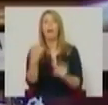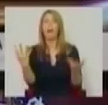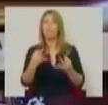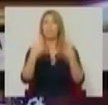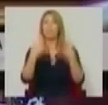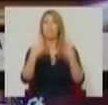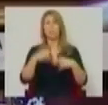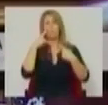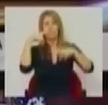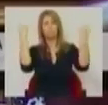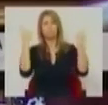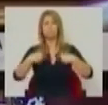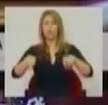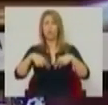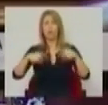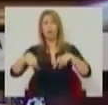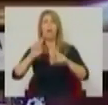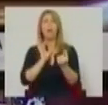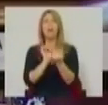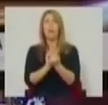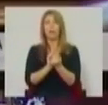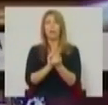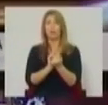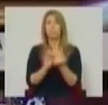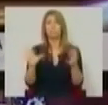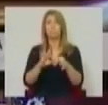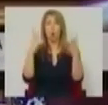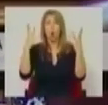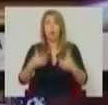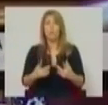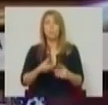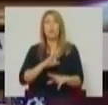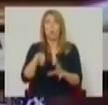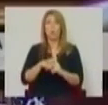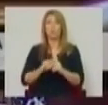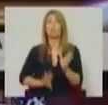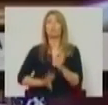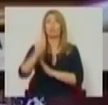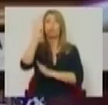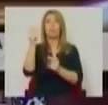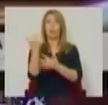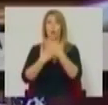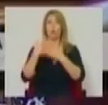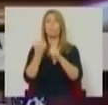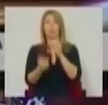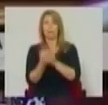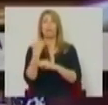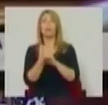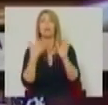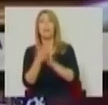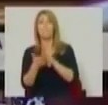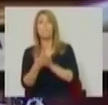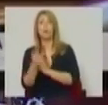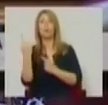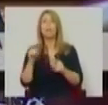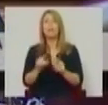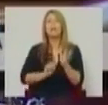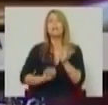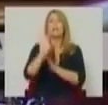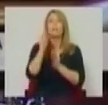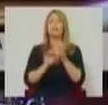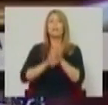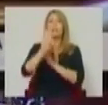ficou visível nas audições que aqui fizemos, que este orçamento acontece num contexto de crescimento económico e de criação de emprego e que esse crescimento económico, essa